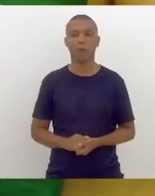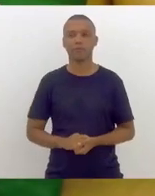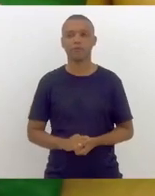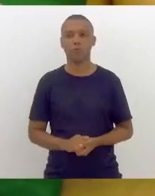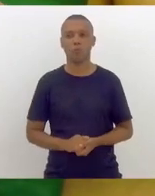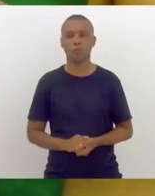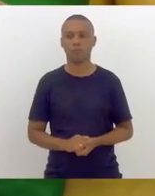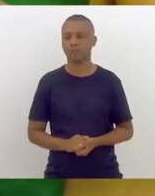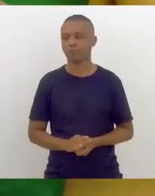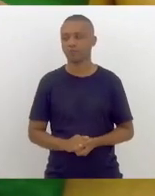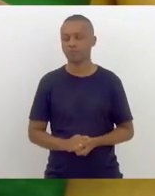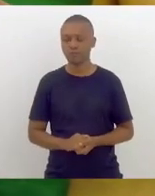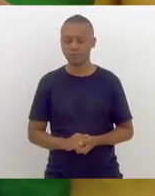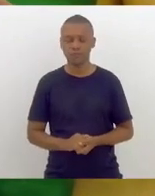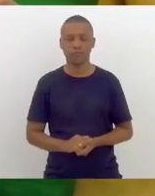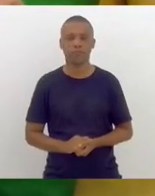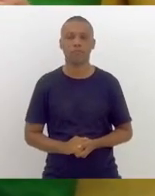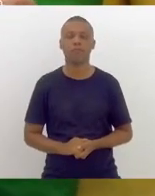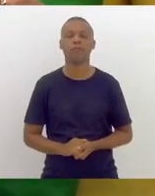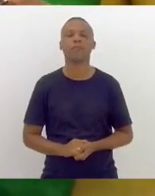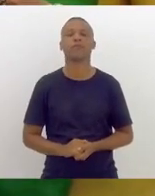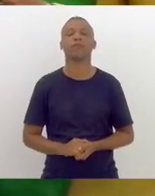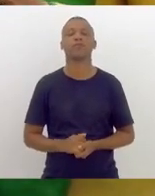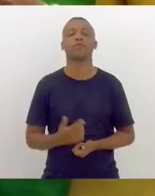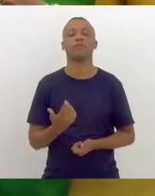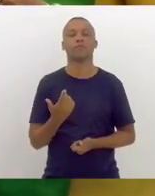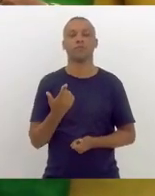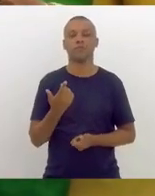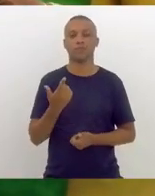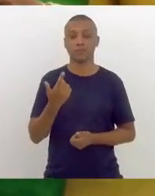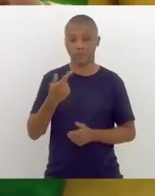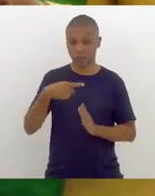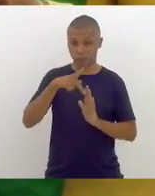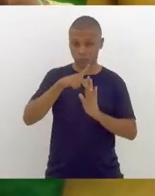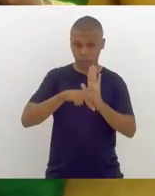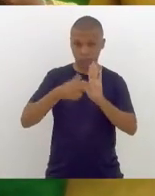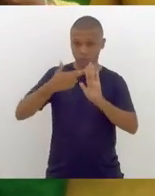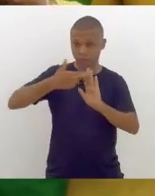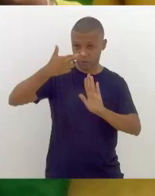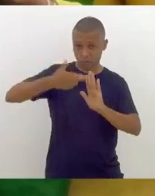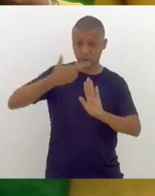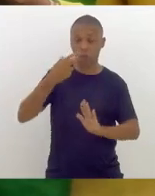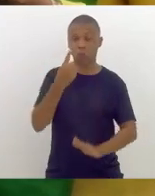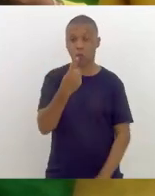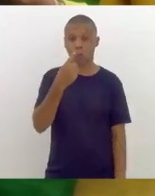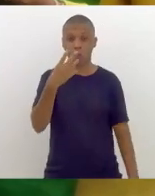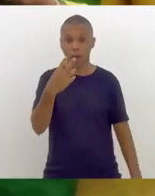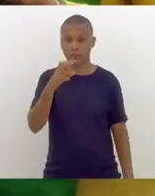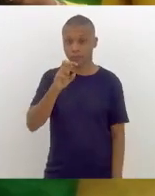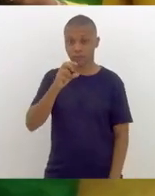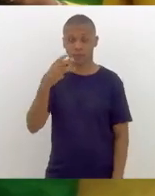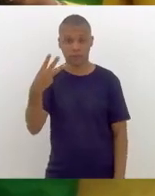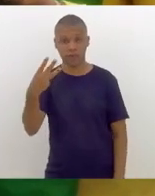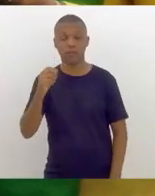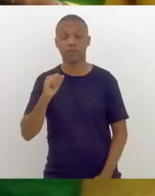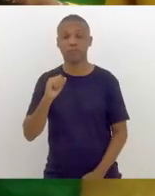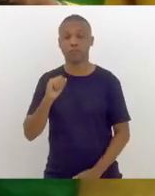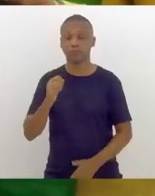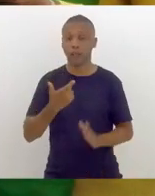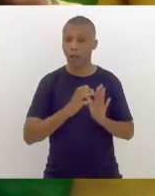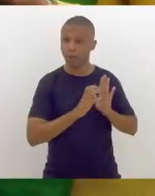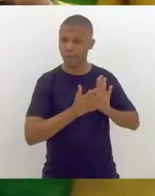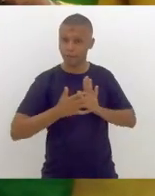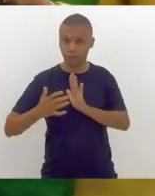em relação ao projeto de resolução 453 de 2022 que foi votado agora pouco a bancada do PSB também vota abstenção